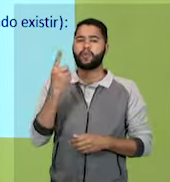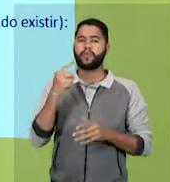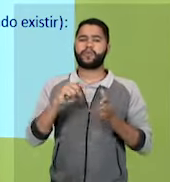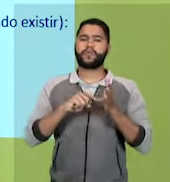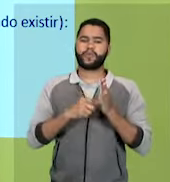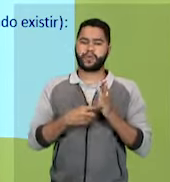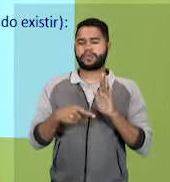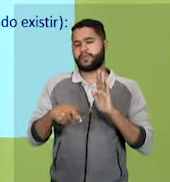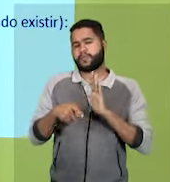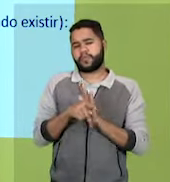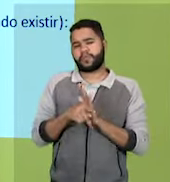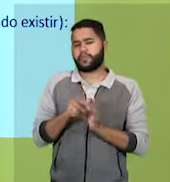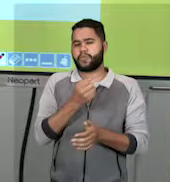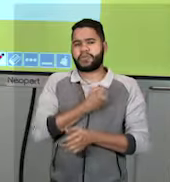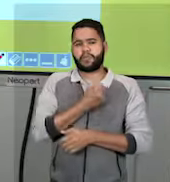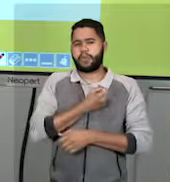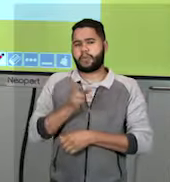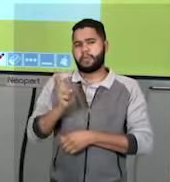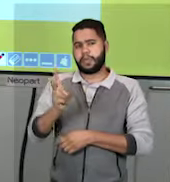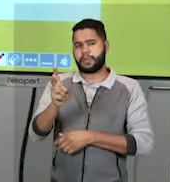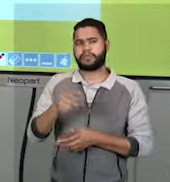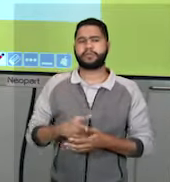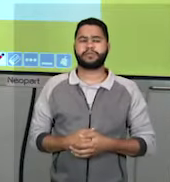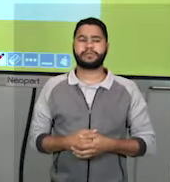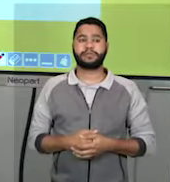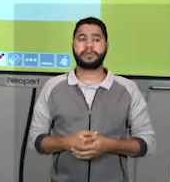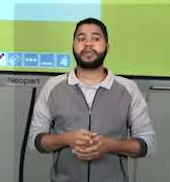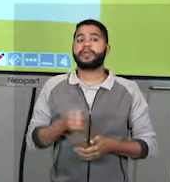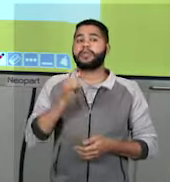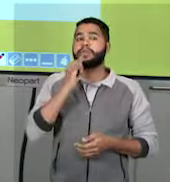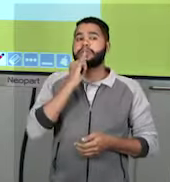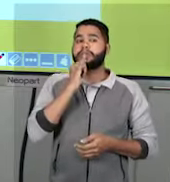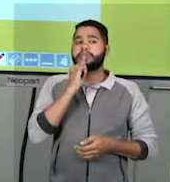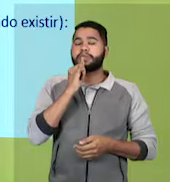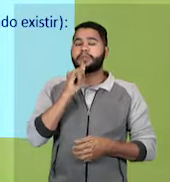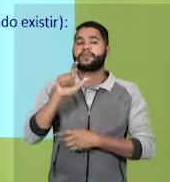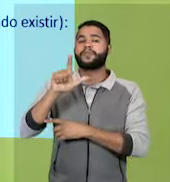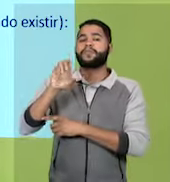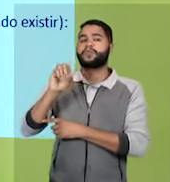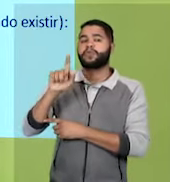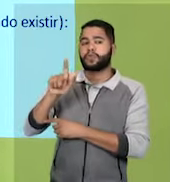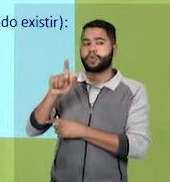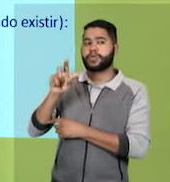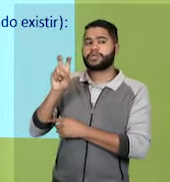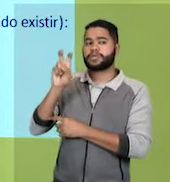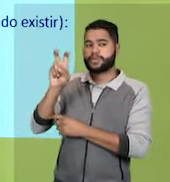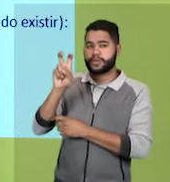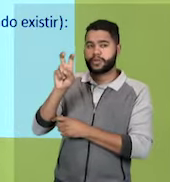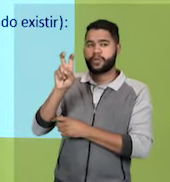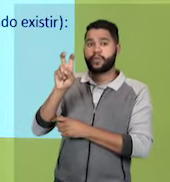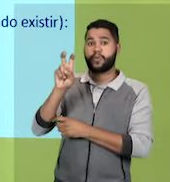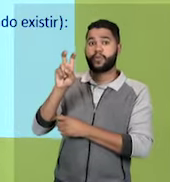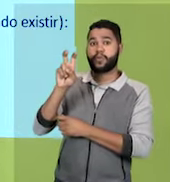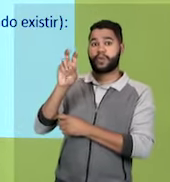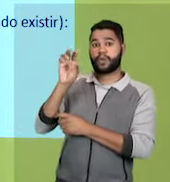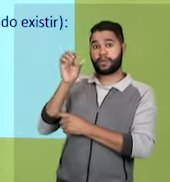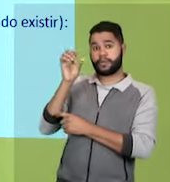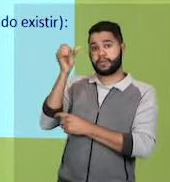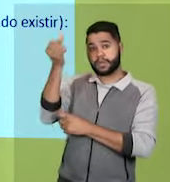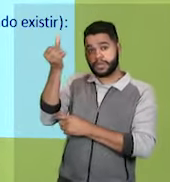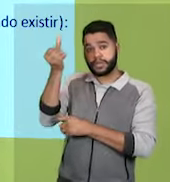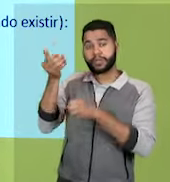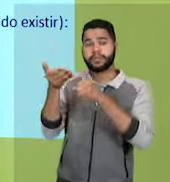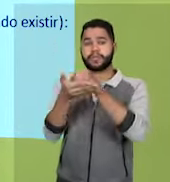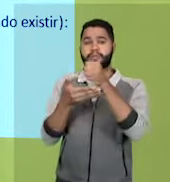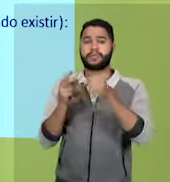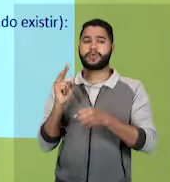dar o próprio valor ali do expoente. Então, exemplo, logaritmo de 5 elevado a 6 na base 2.